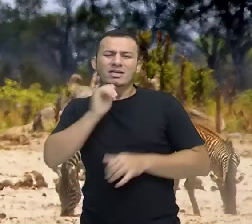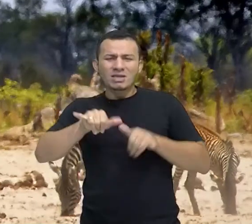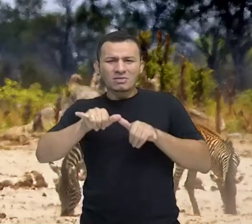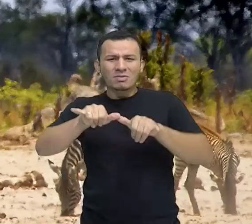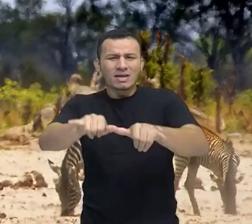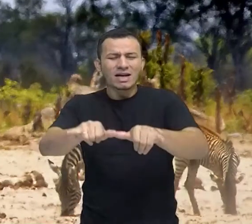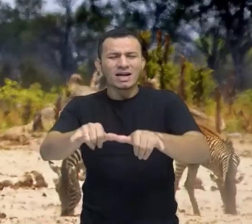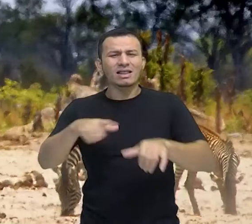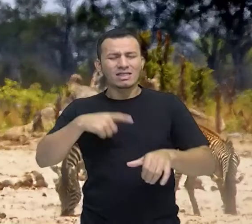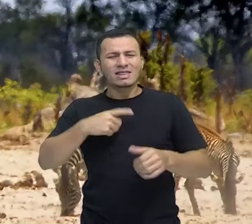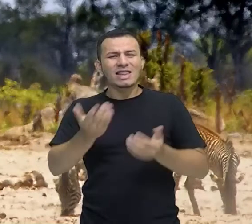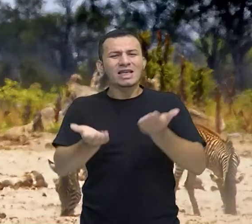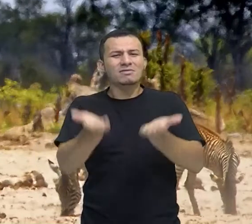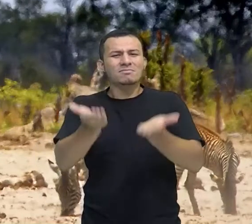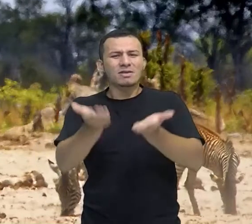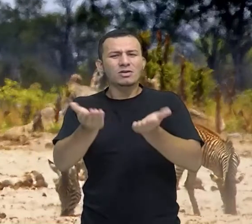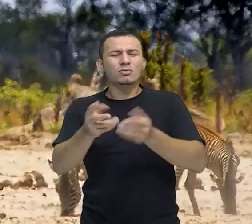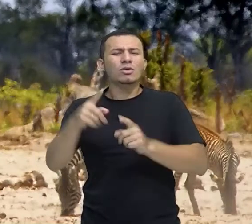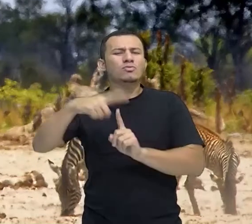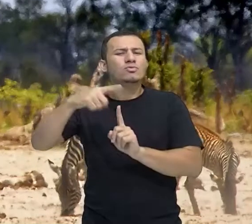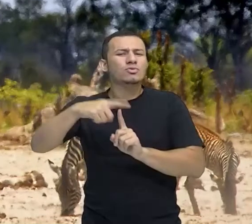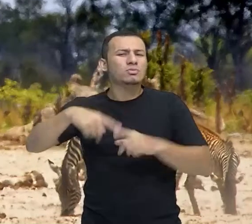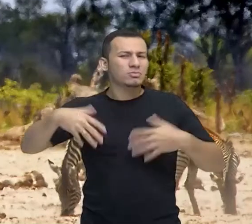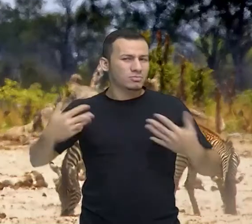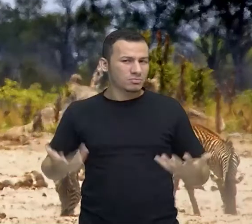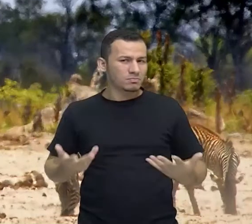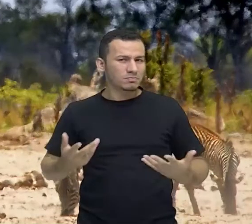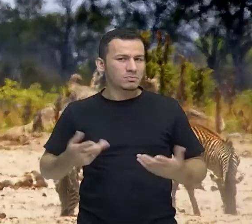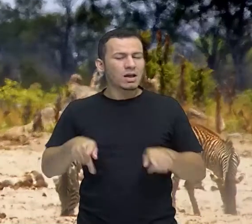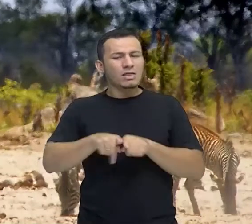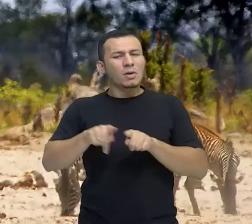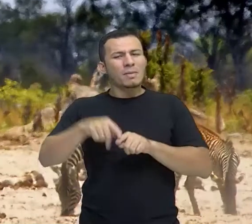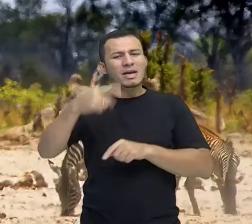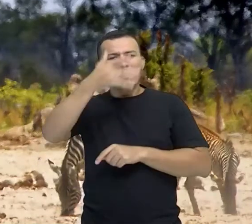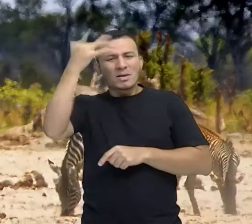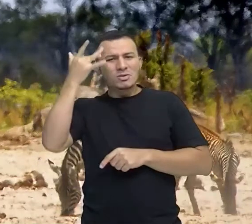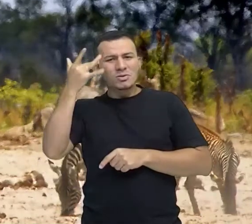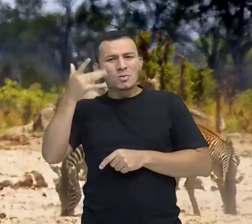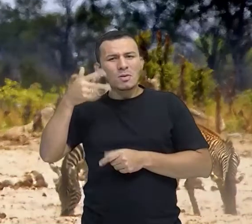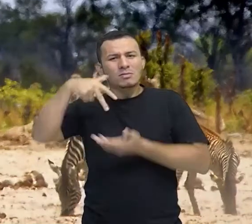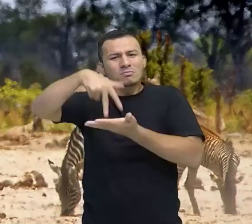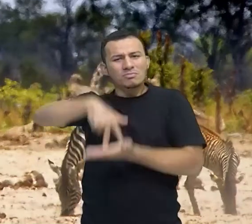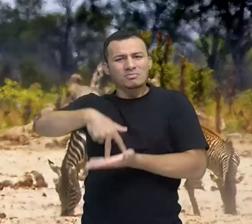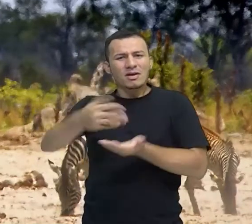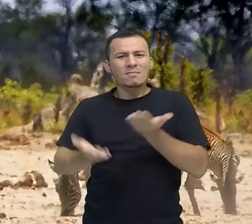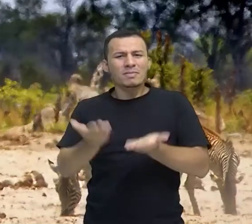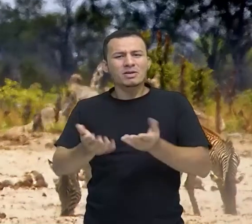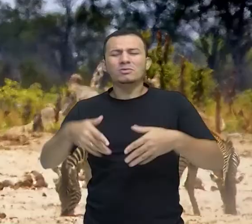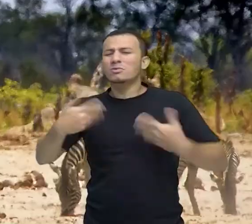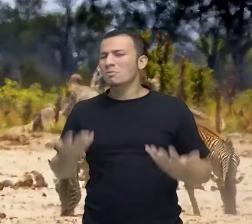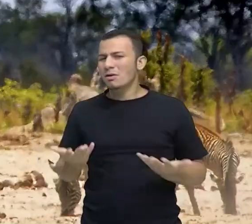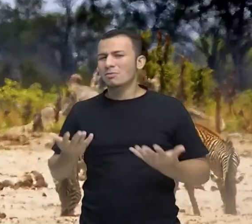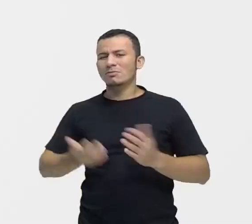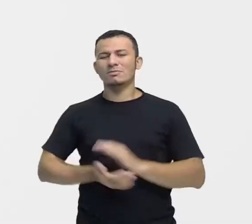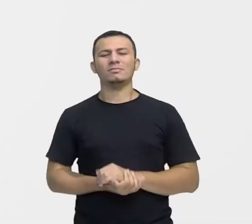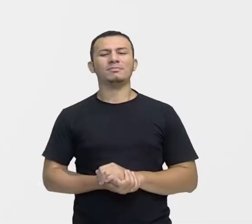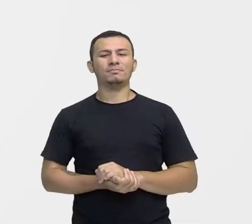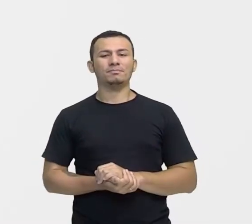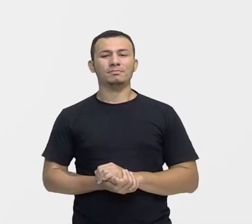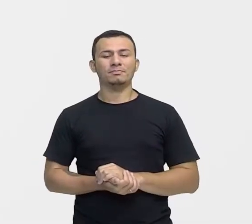um alimento, eu uso qual tipo de balança? Quando eu vou me pesar, que medidas eu uso? Bom, vamos lá, de olho na